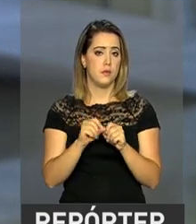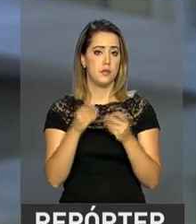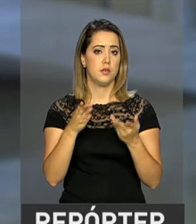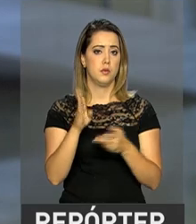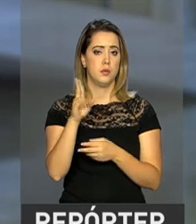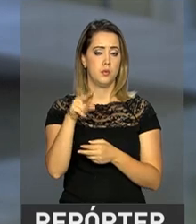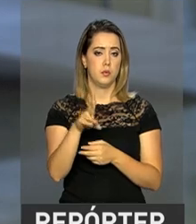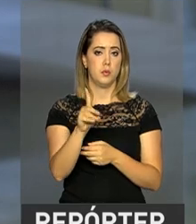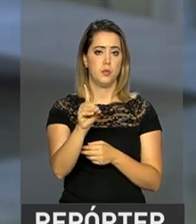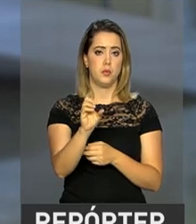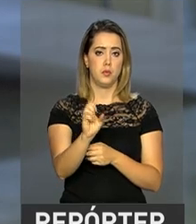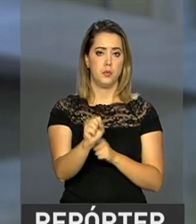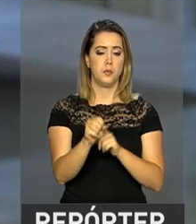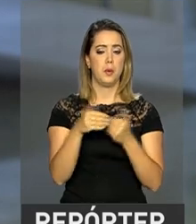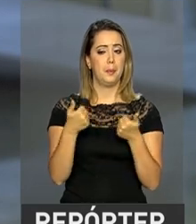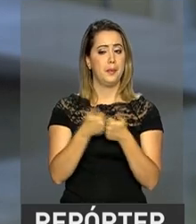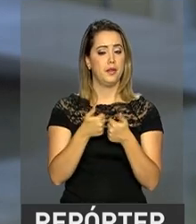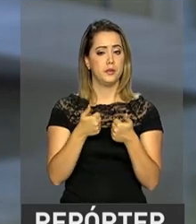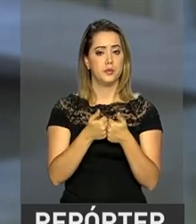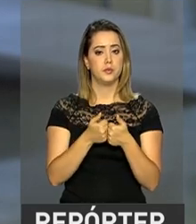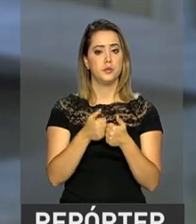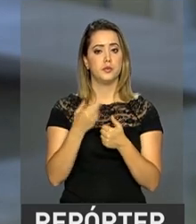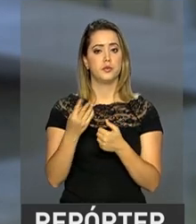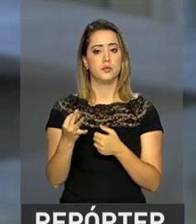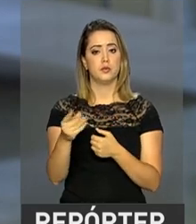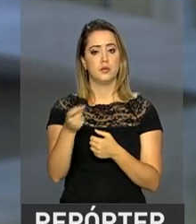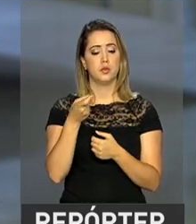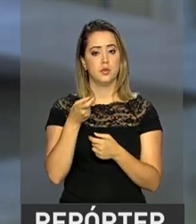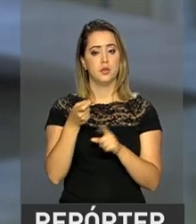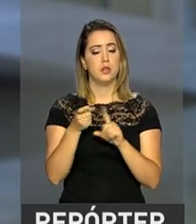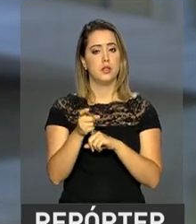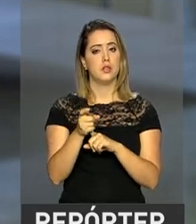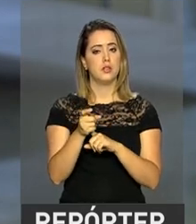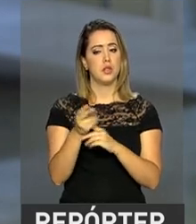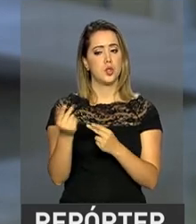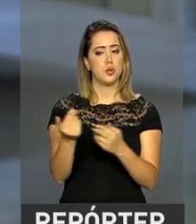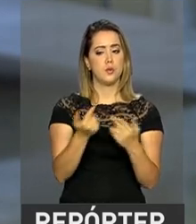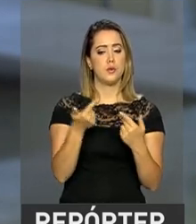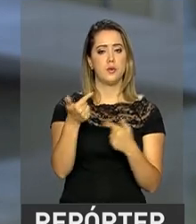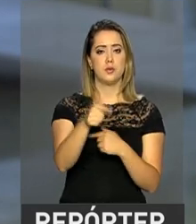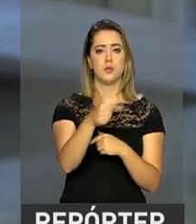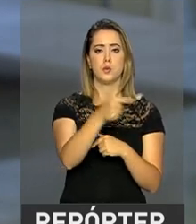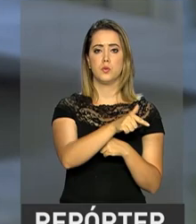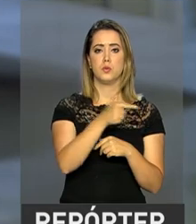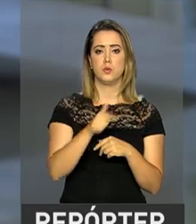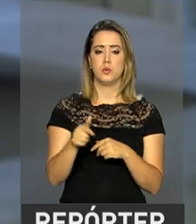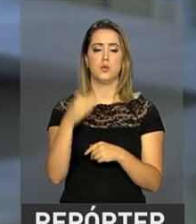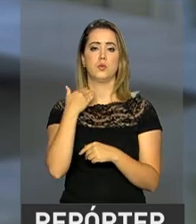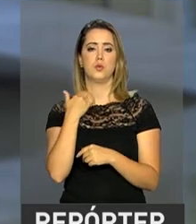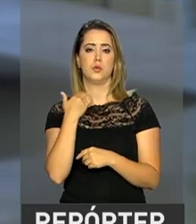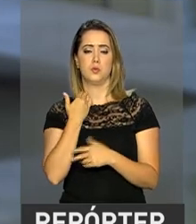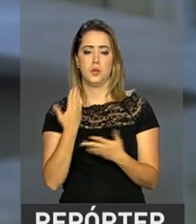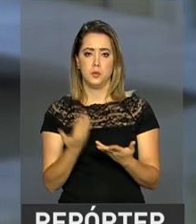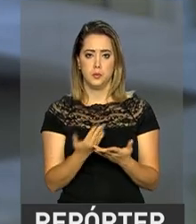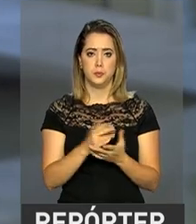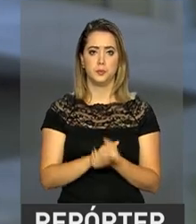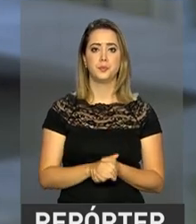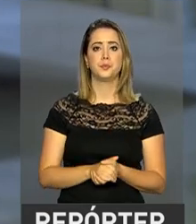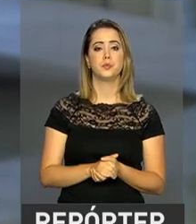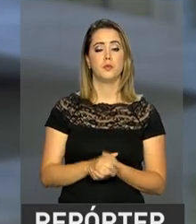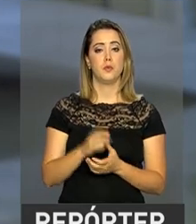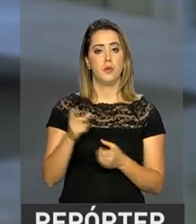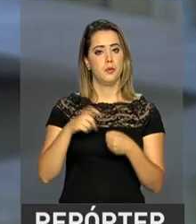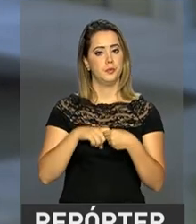pelo BNDES se aproximem das taxas, né, das condições de empréstimos praticados pelo